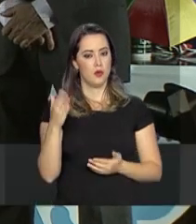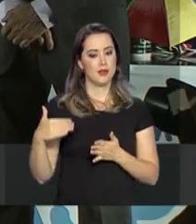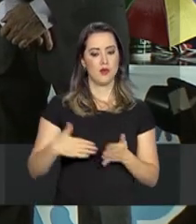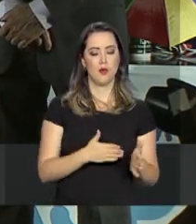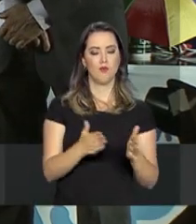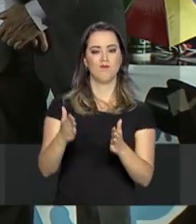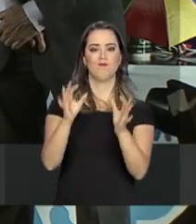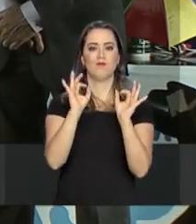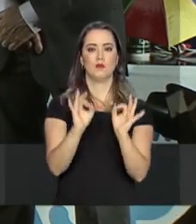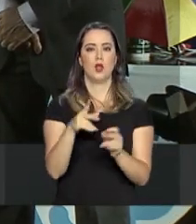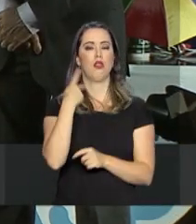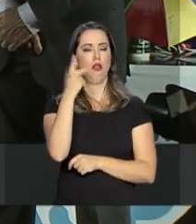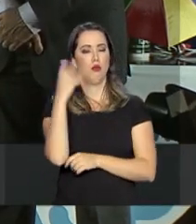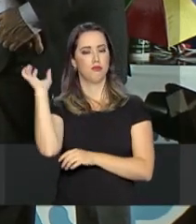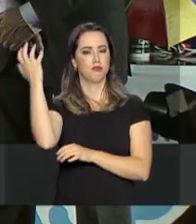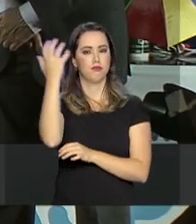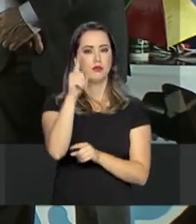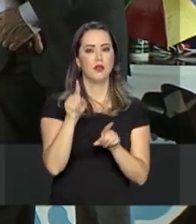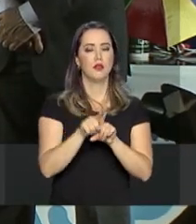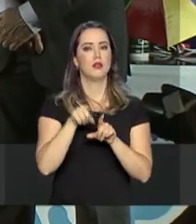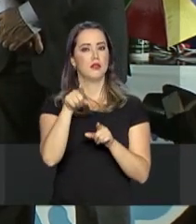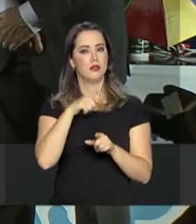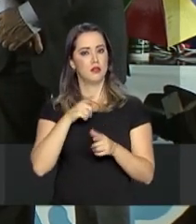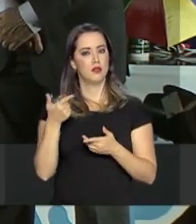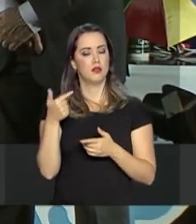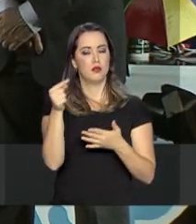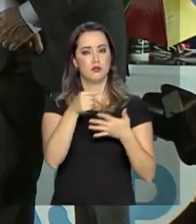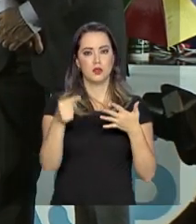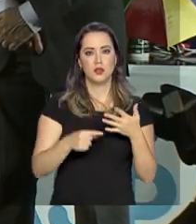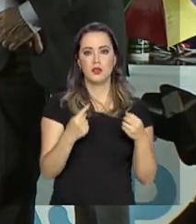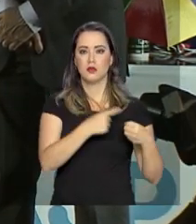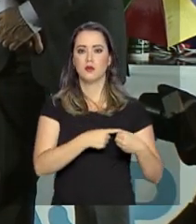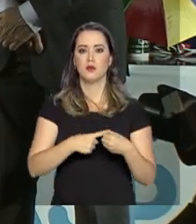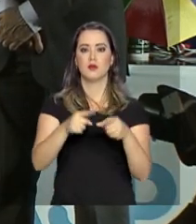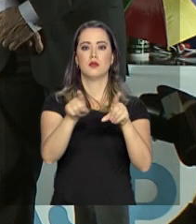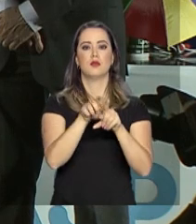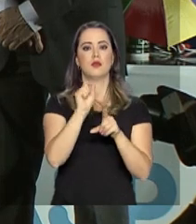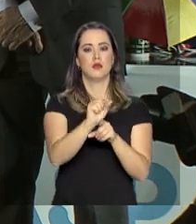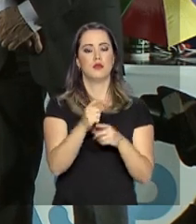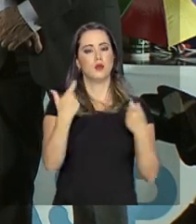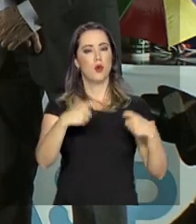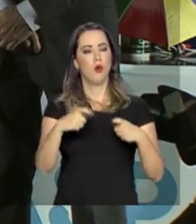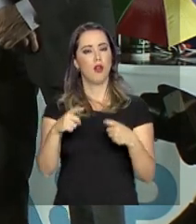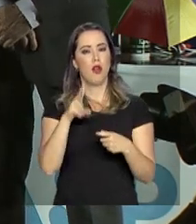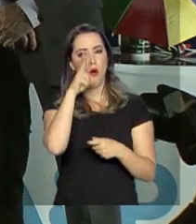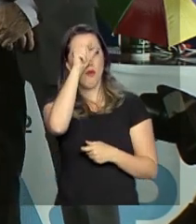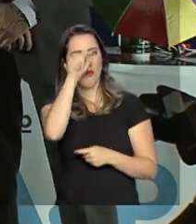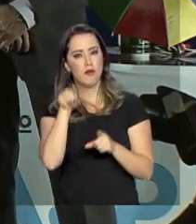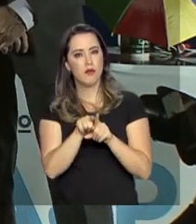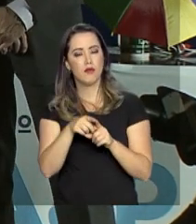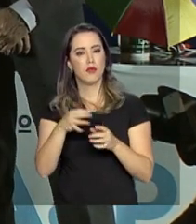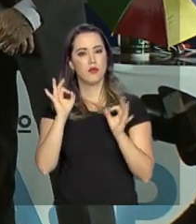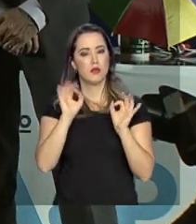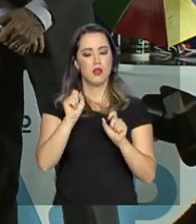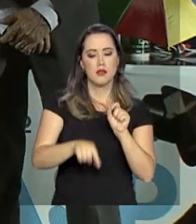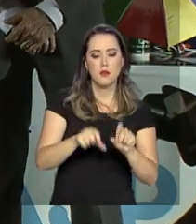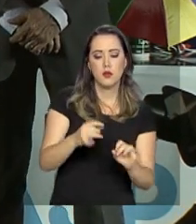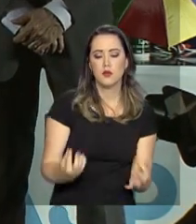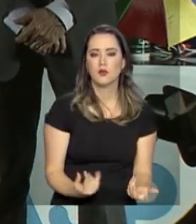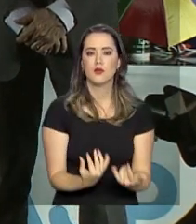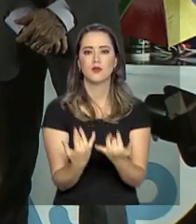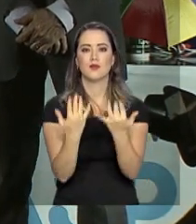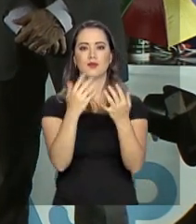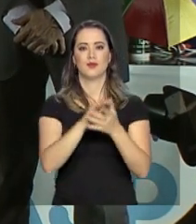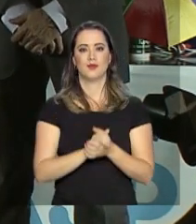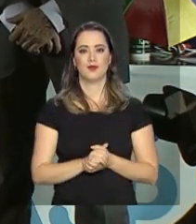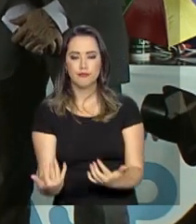rumo na política ambiental, tendo esses municípios com sua força local, a semente que se planta para um